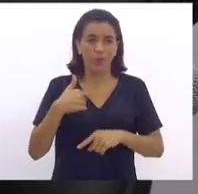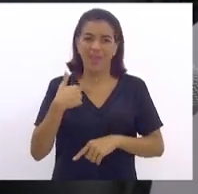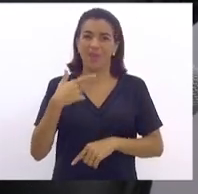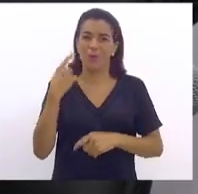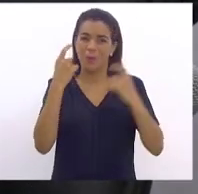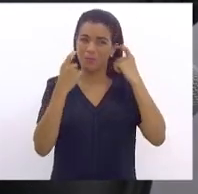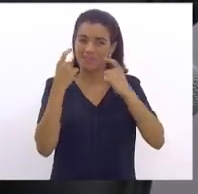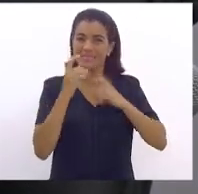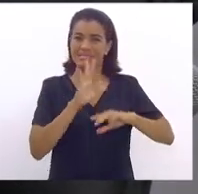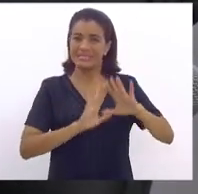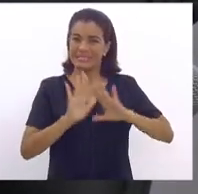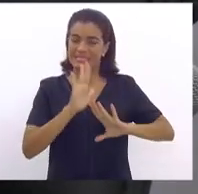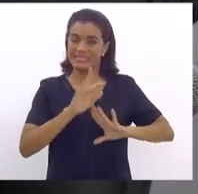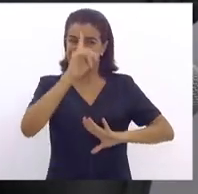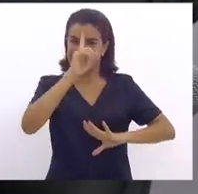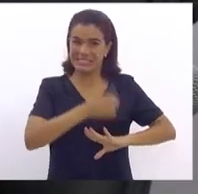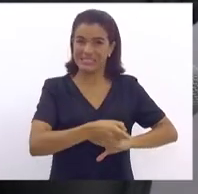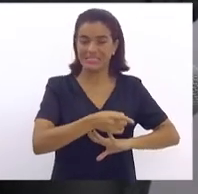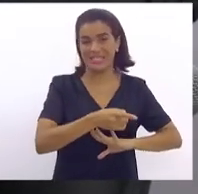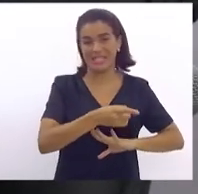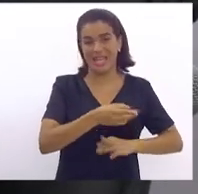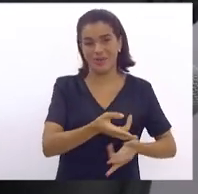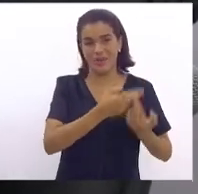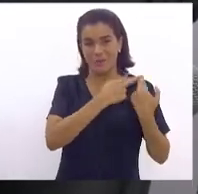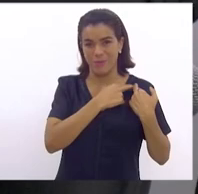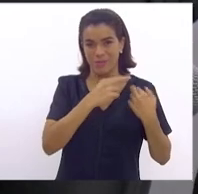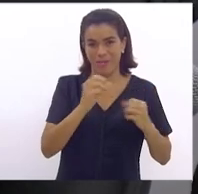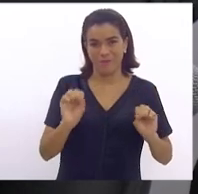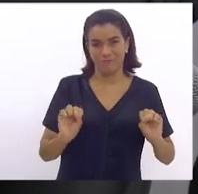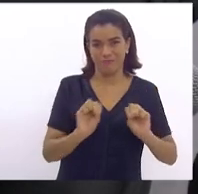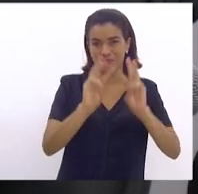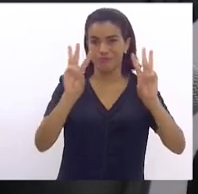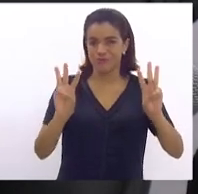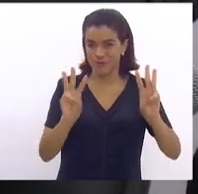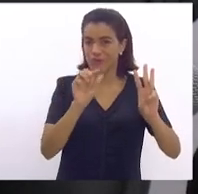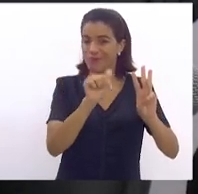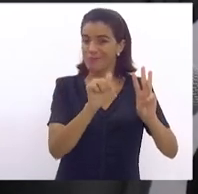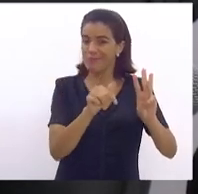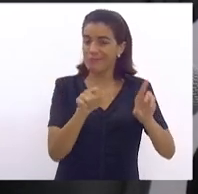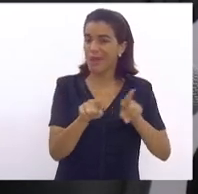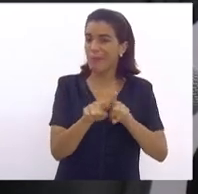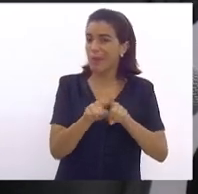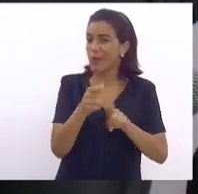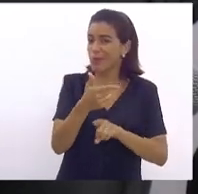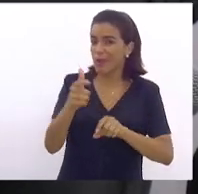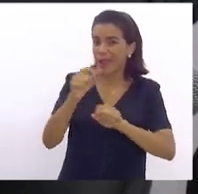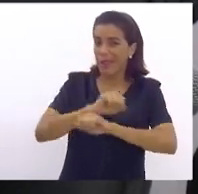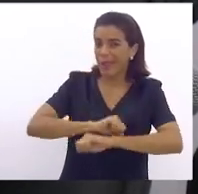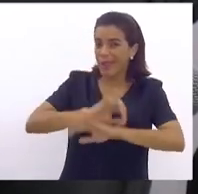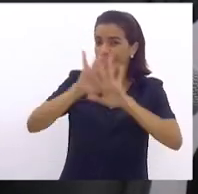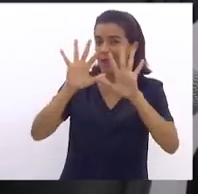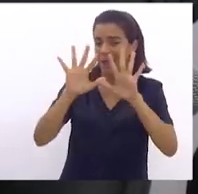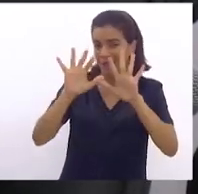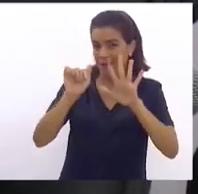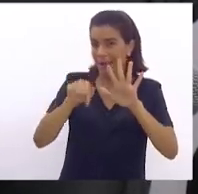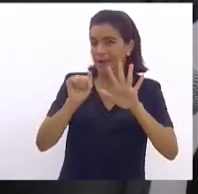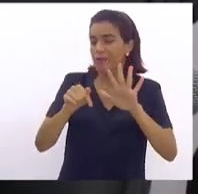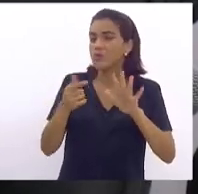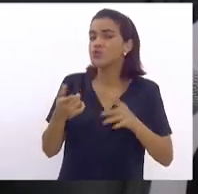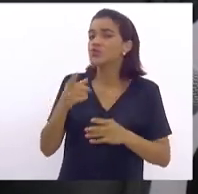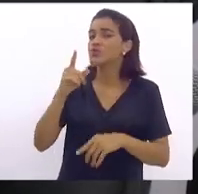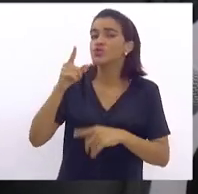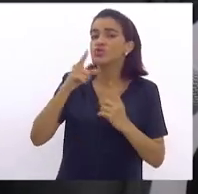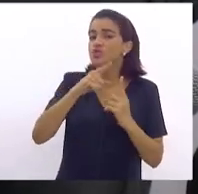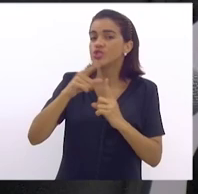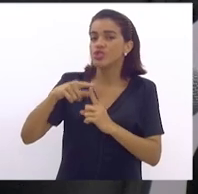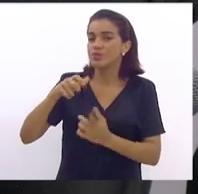a iniciativa privada do produtor, poder realizar o evento como ele bem entenda. Não deixa claro o tipo de sanção